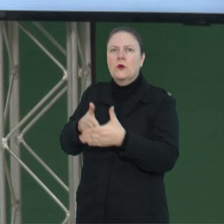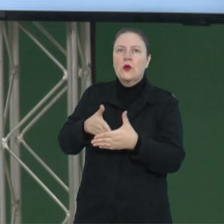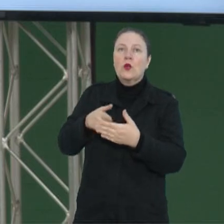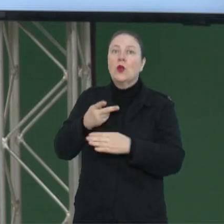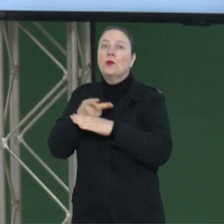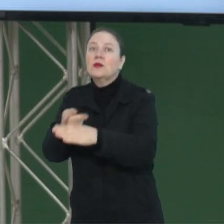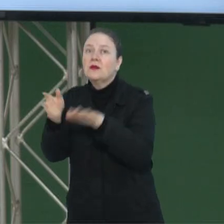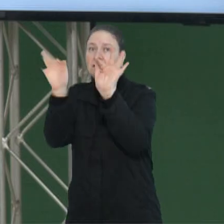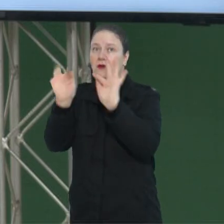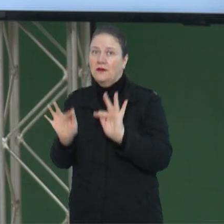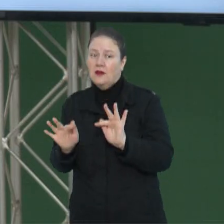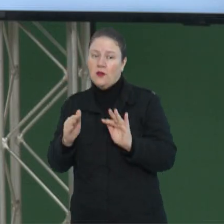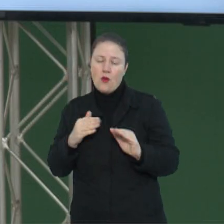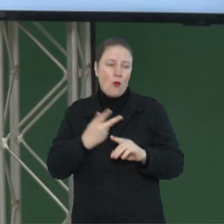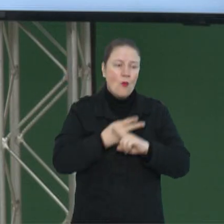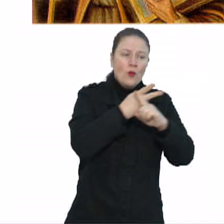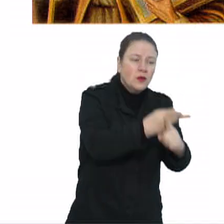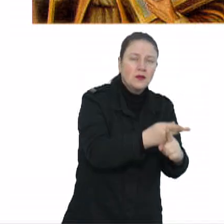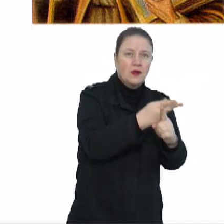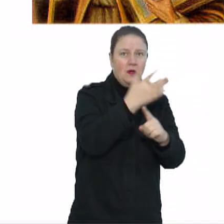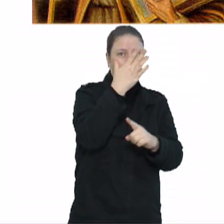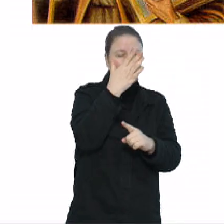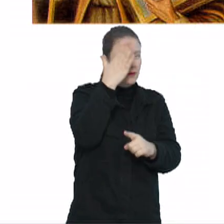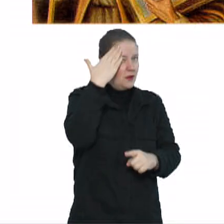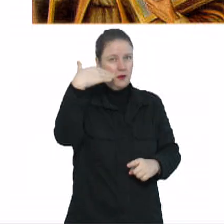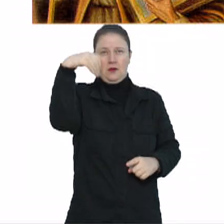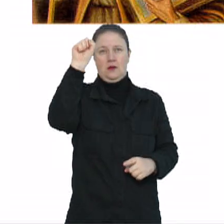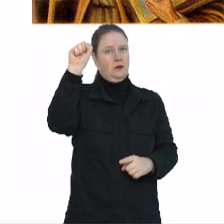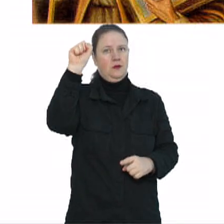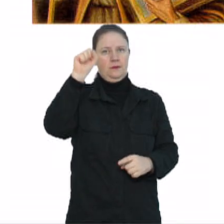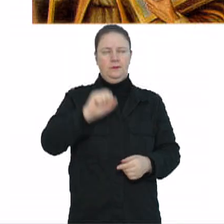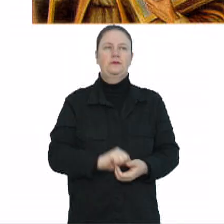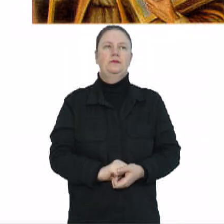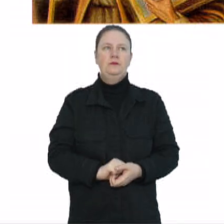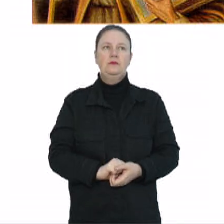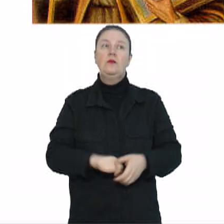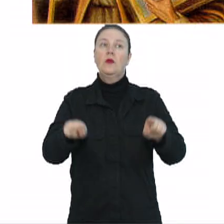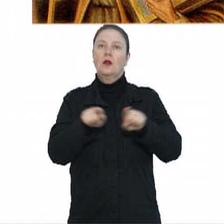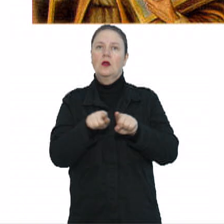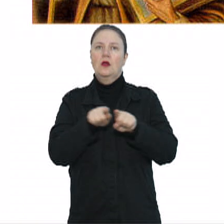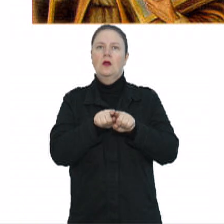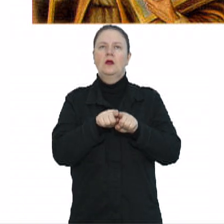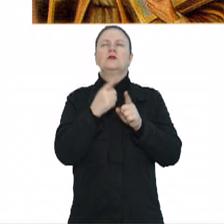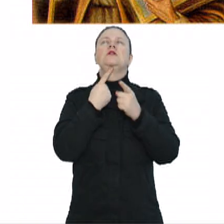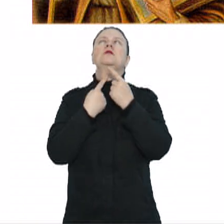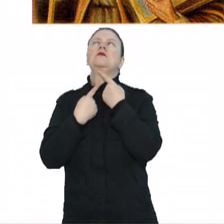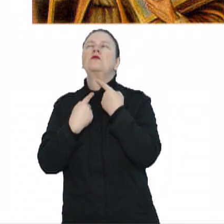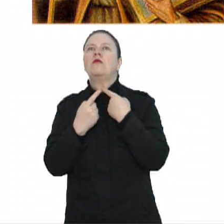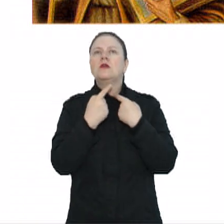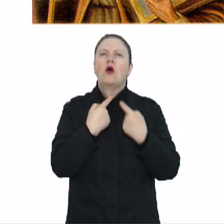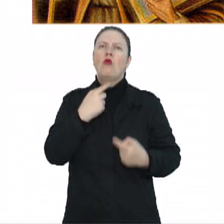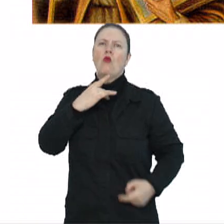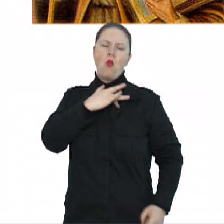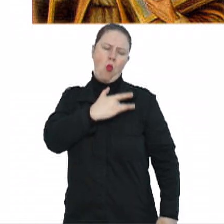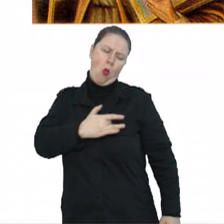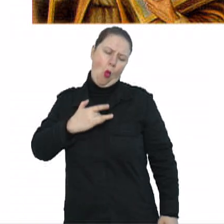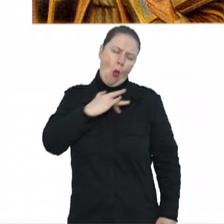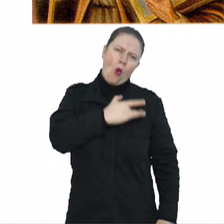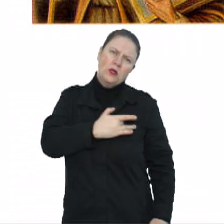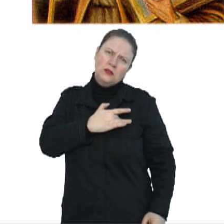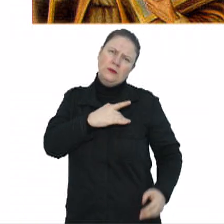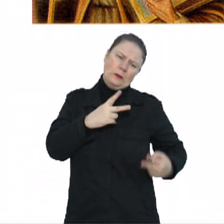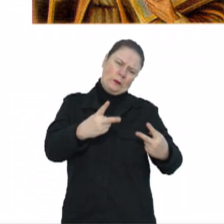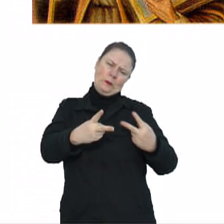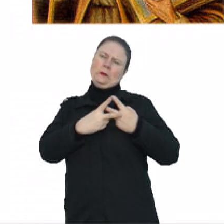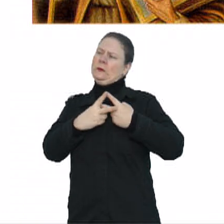conhecimento, tá? Outro ponto, desejos e paixões nos afastam da verdade ideal. Justamente pela alma estar presa no corpo, a